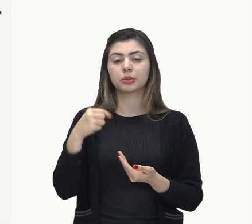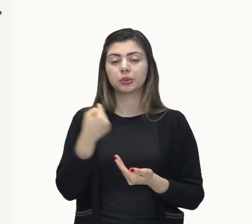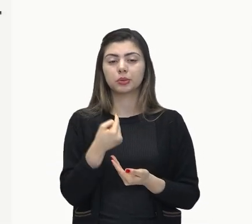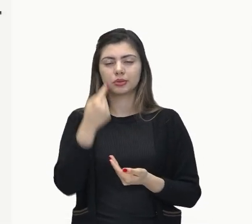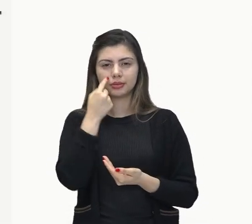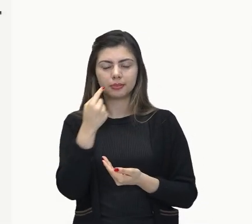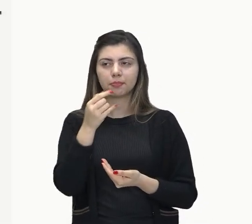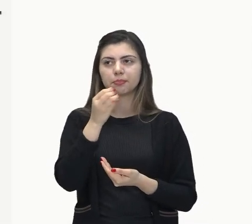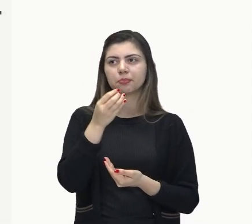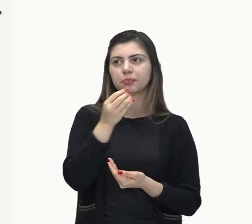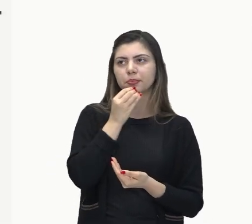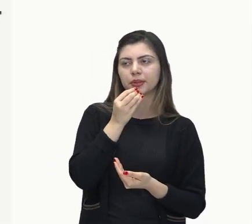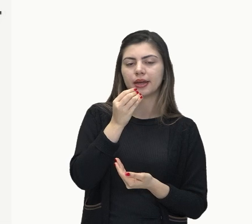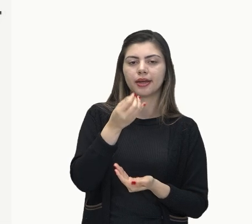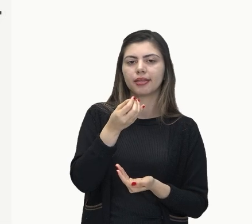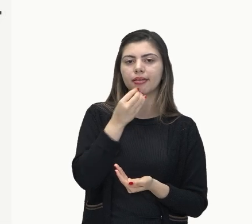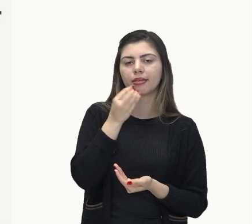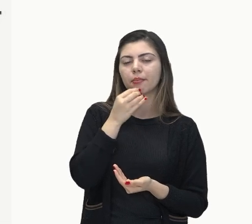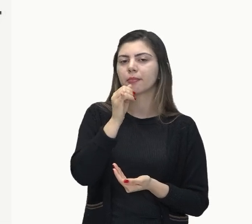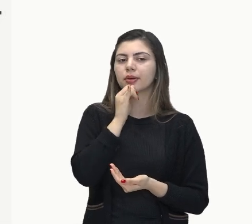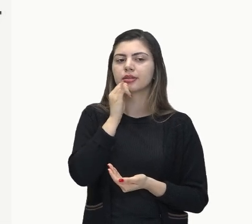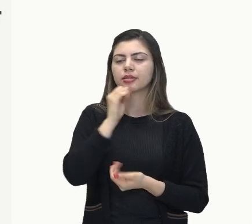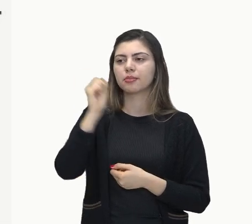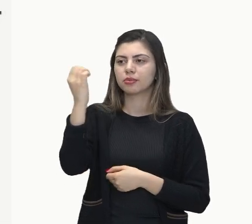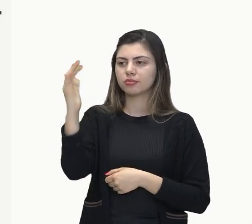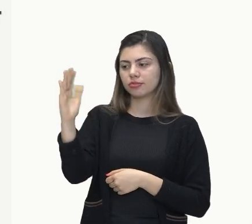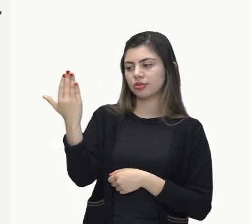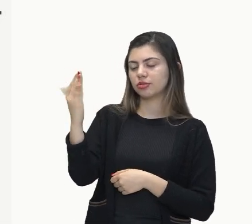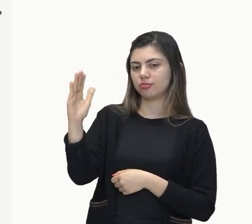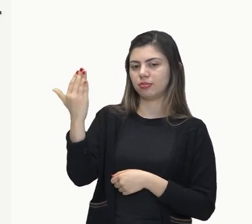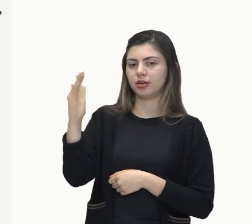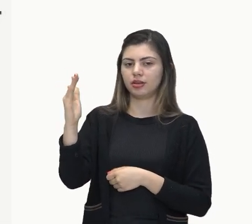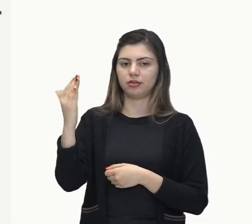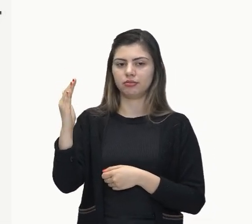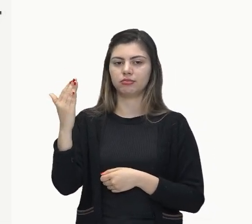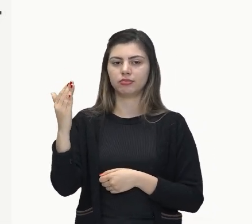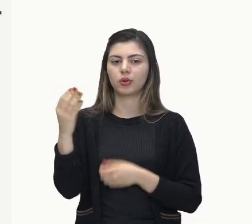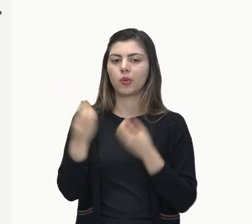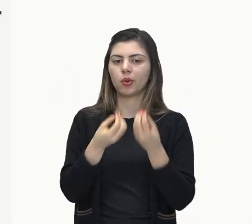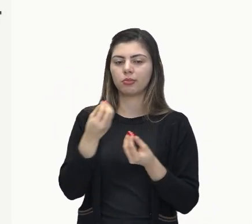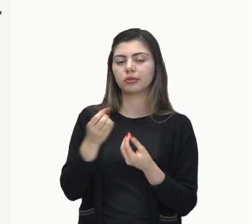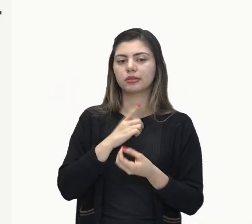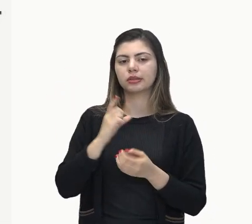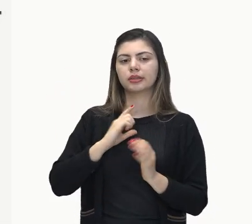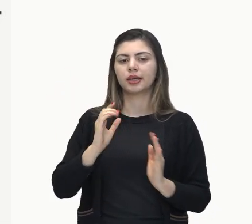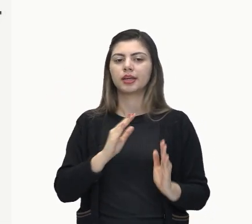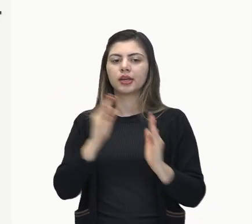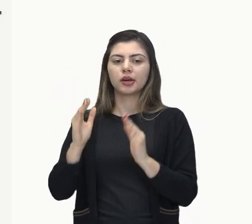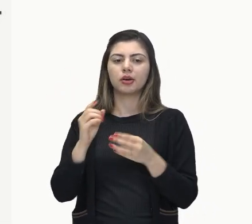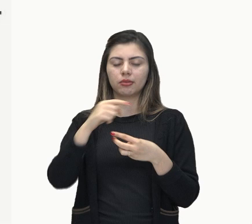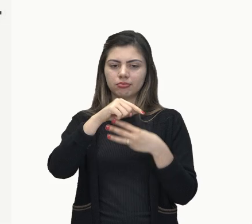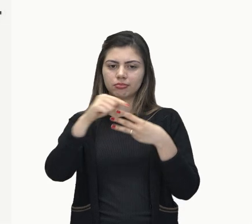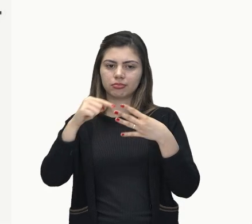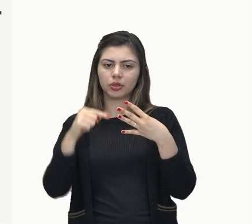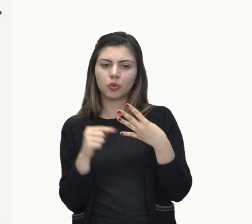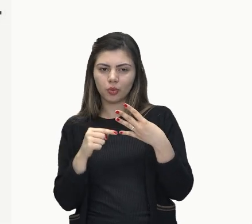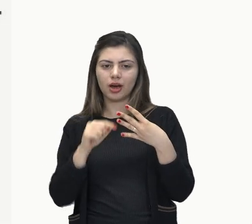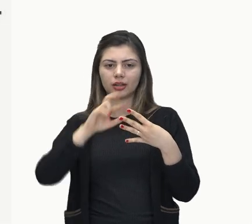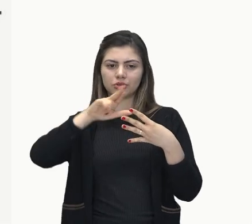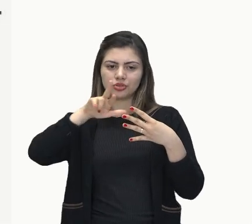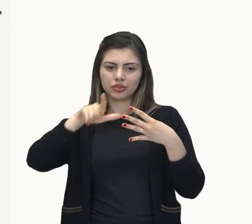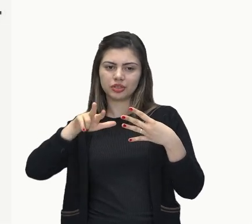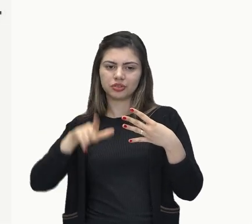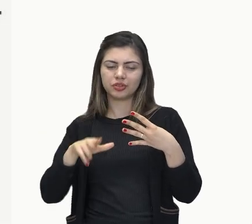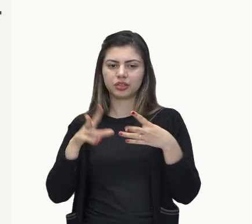do espelho, tá aqui, ó, o ácido lático. Desse lado tem o COH, o hidrogênio, o